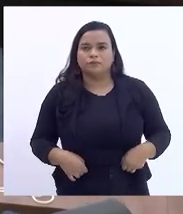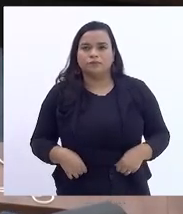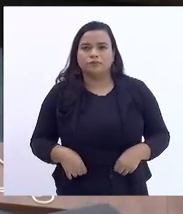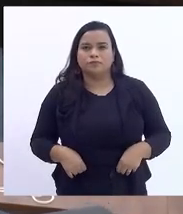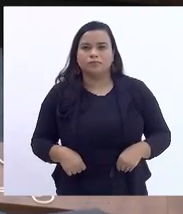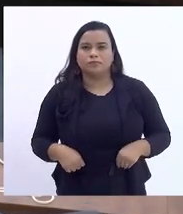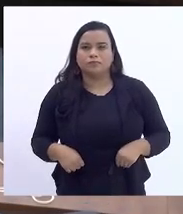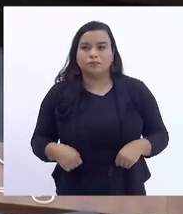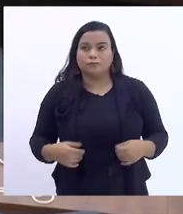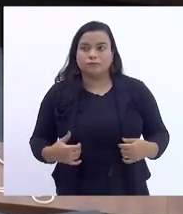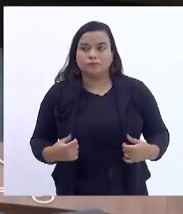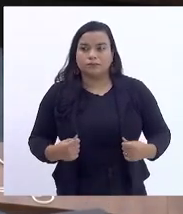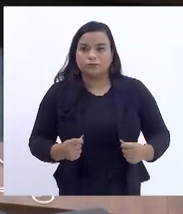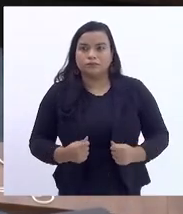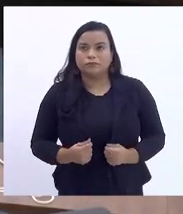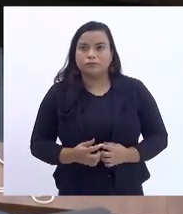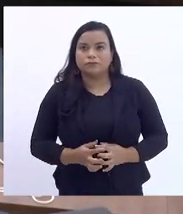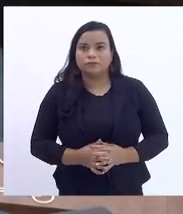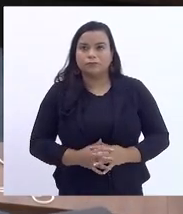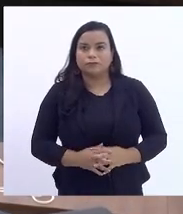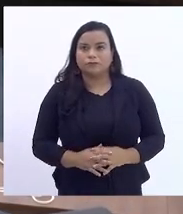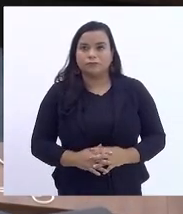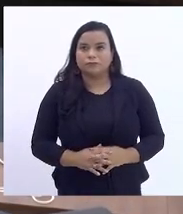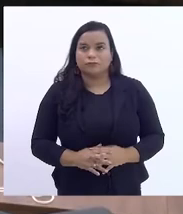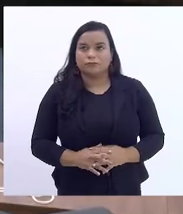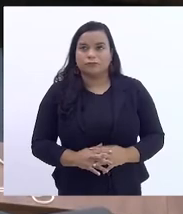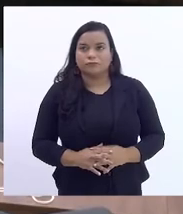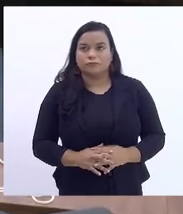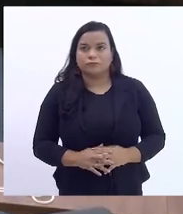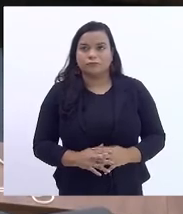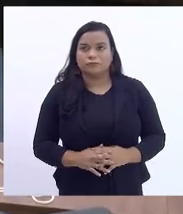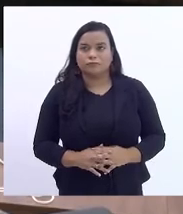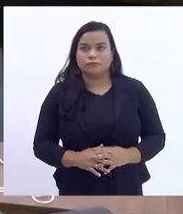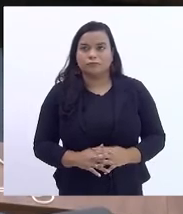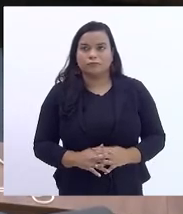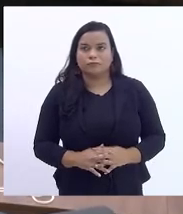E aí G1